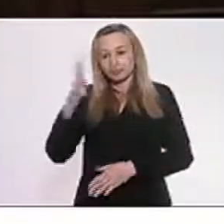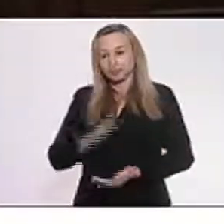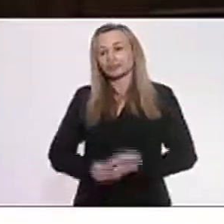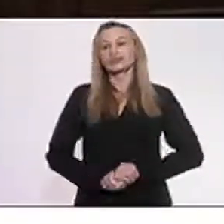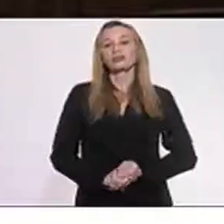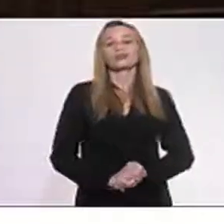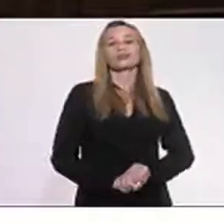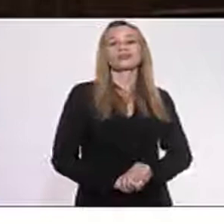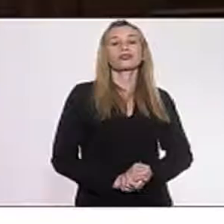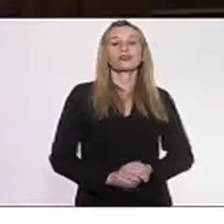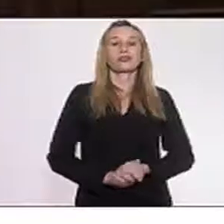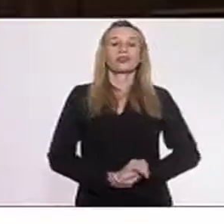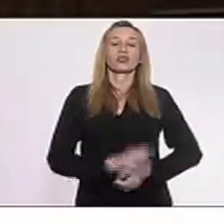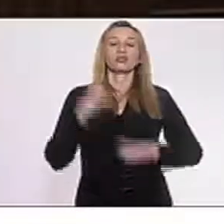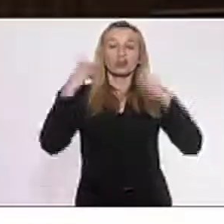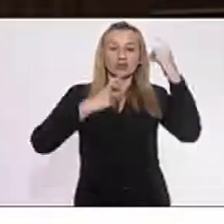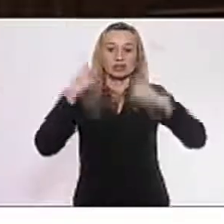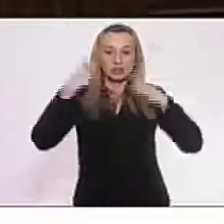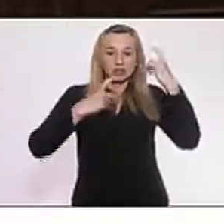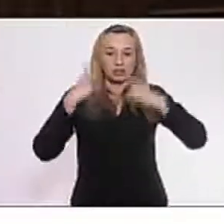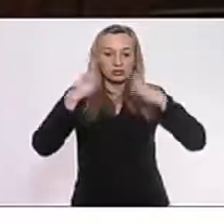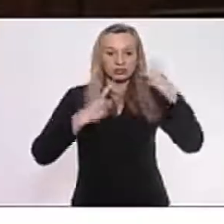preocupação central nesse momento